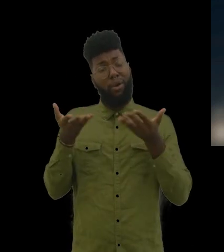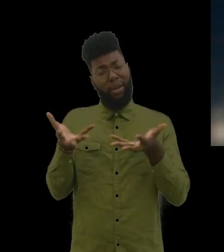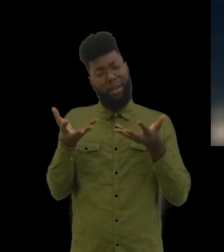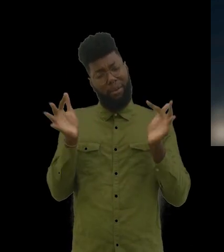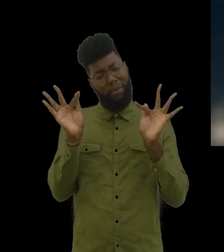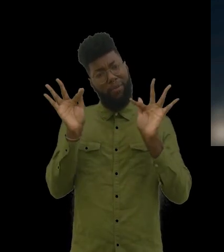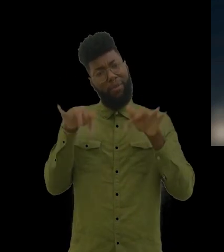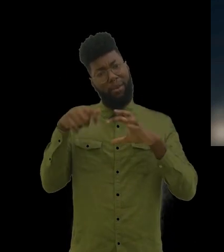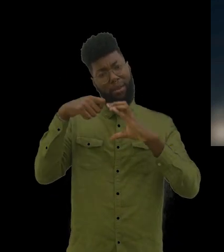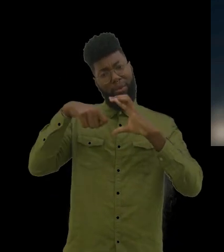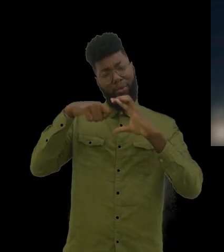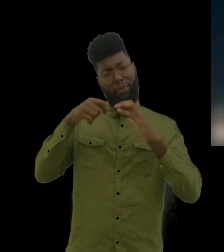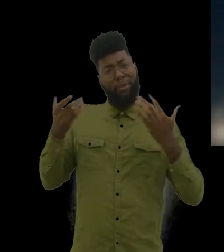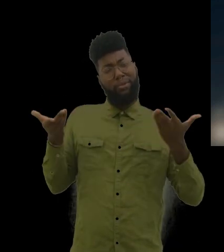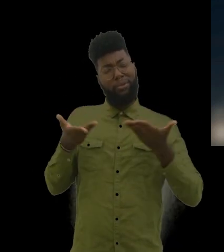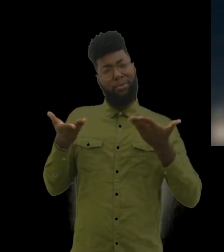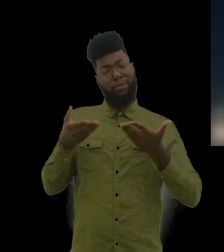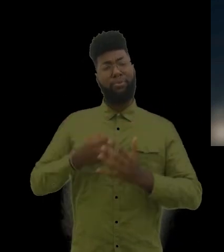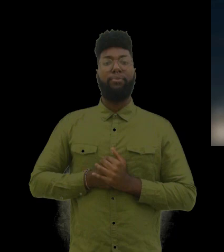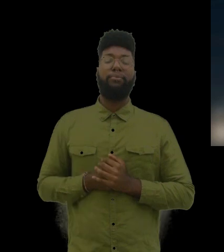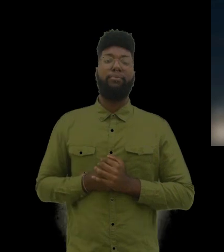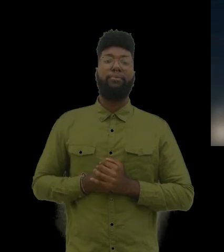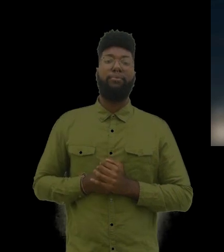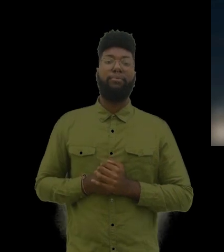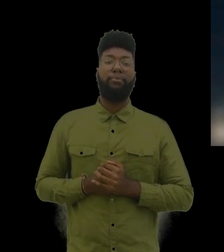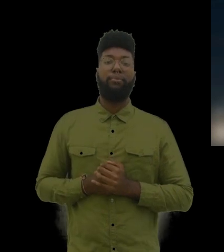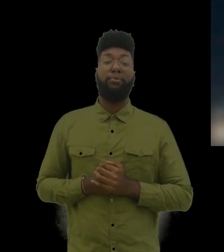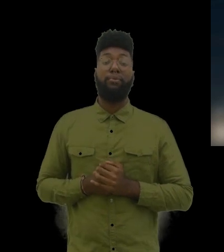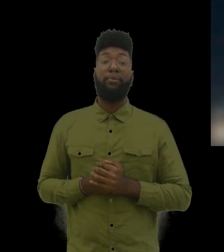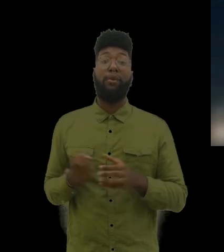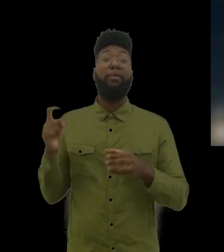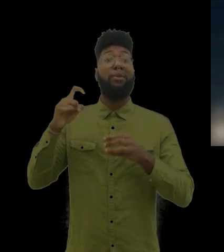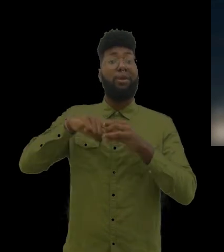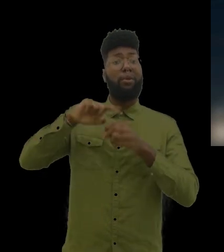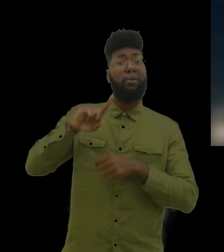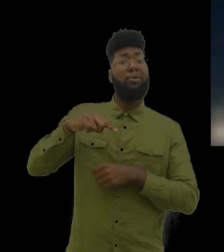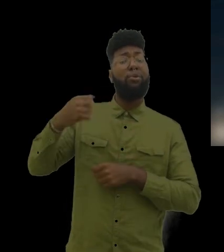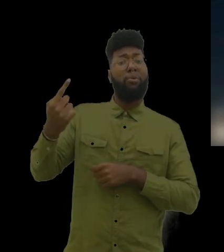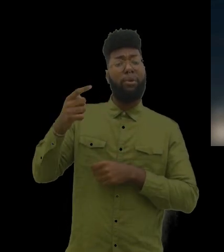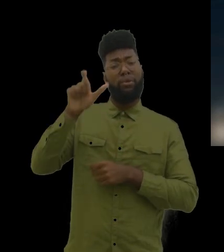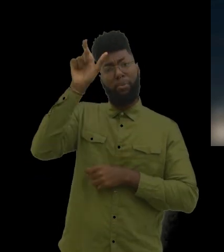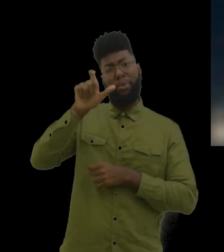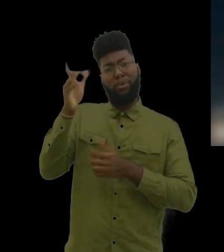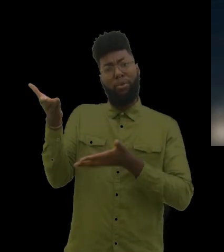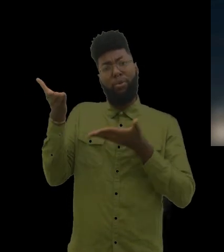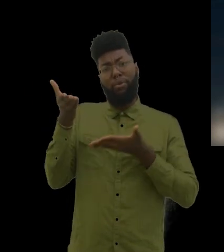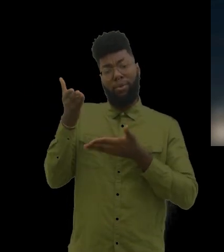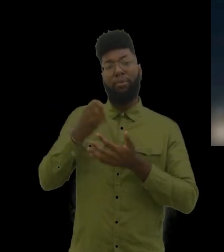esse programa de hoje, então, e voltaremos no próximo aí com o chefe Mamadou.